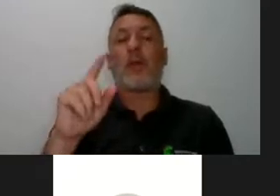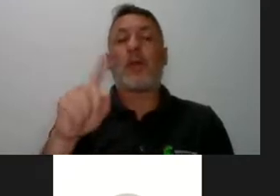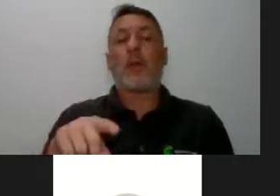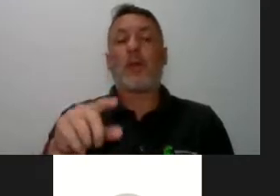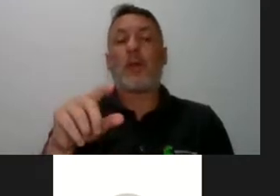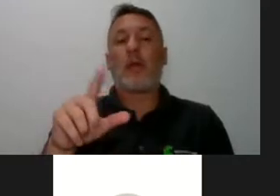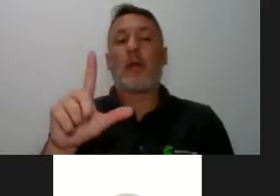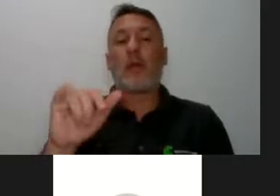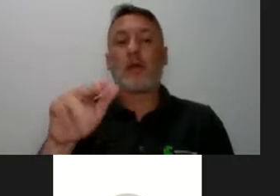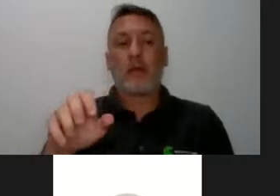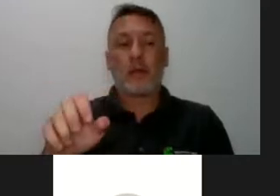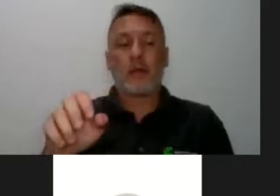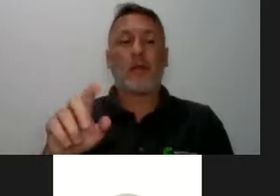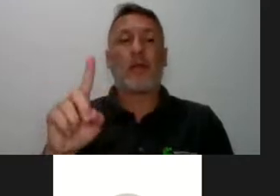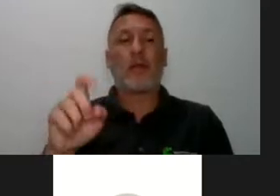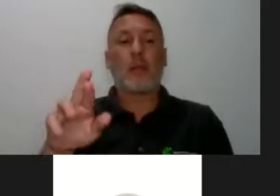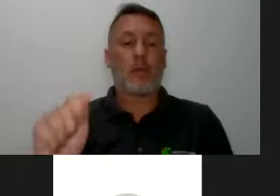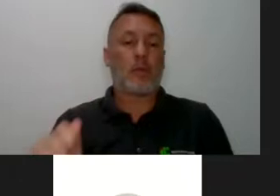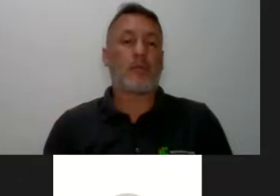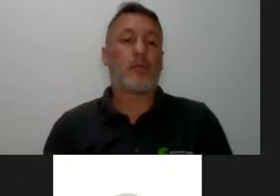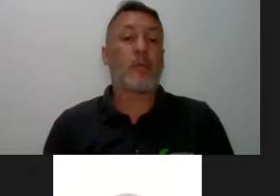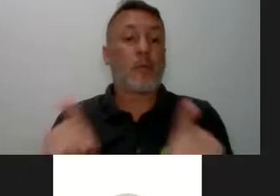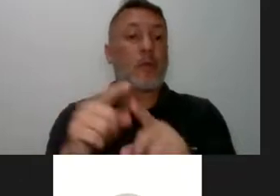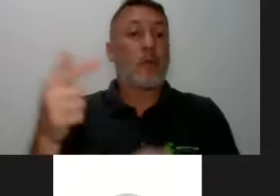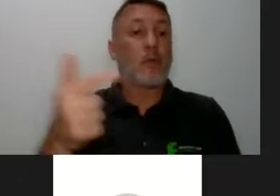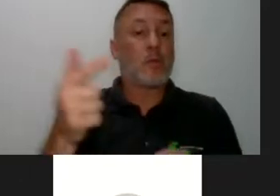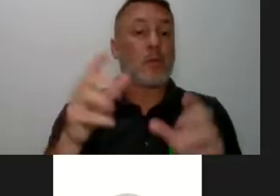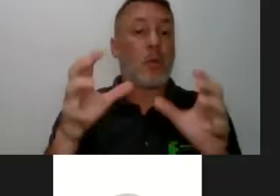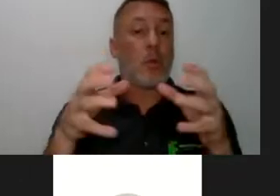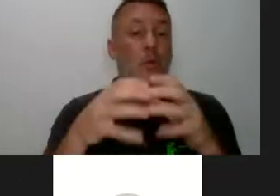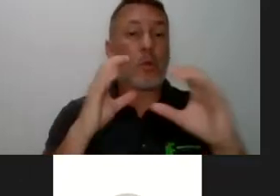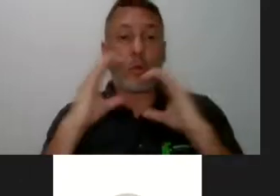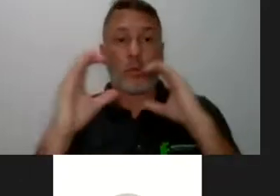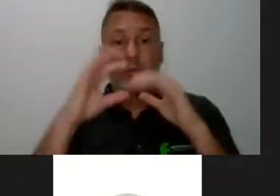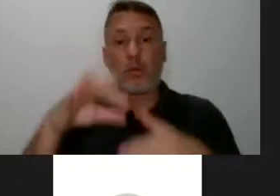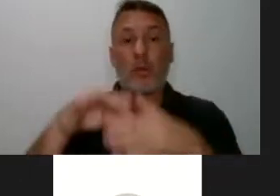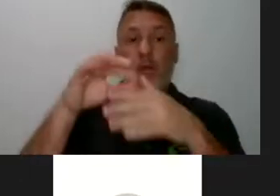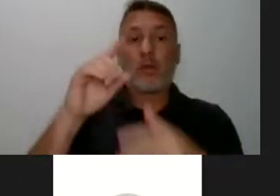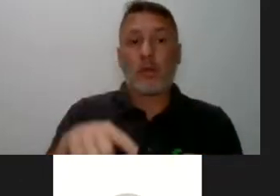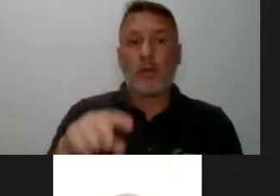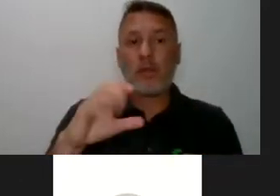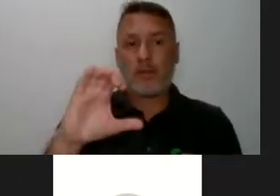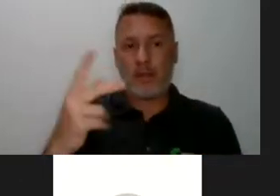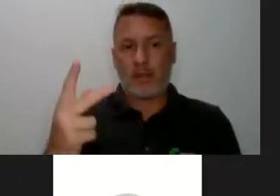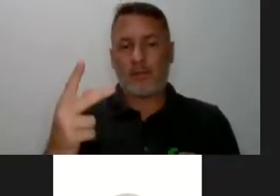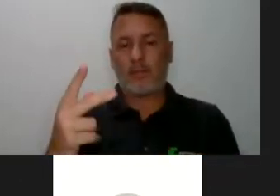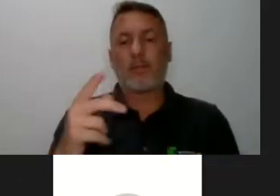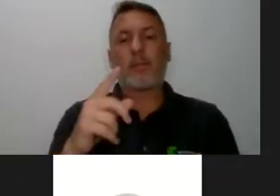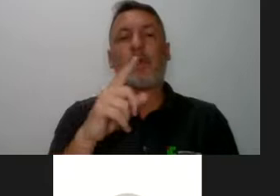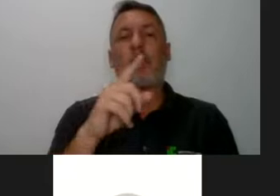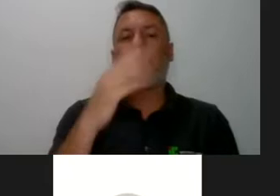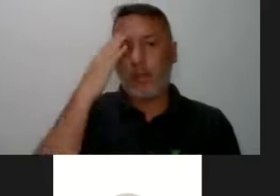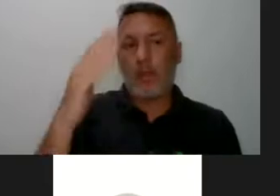Castro e a Zâmora. A subcomissão de comunicação, liderada pelo Carlos Henrique, a Érica Signorelli, muito obrigado,